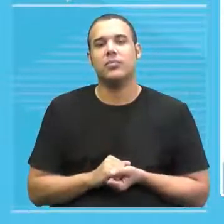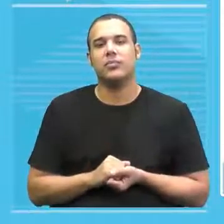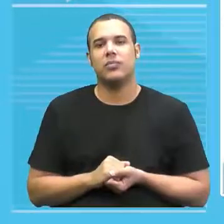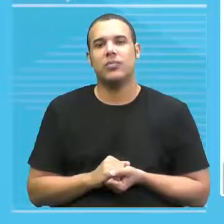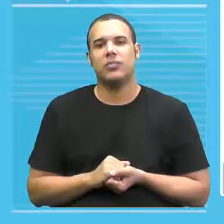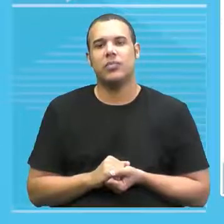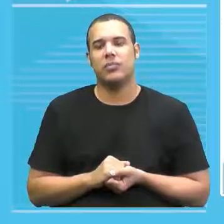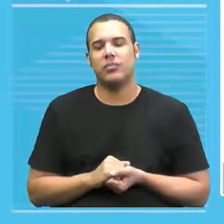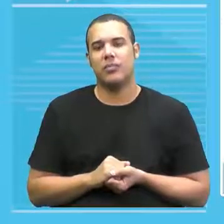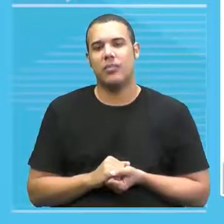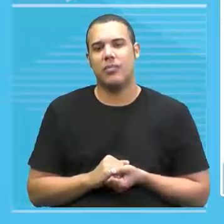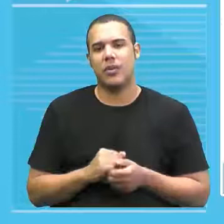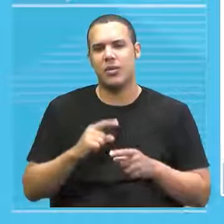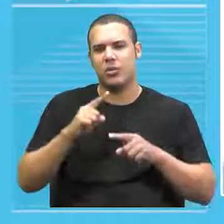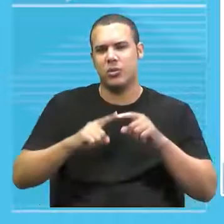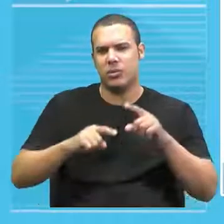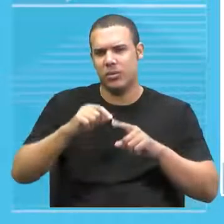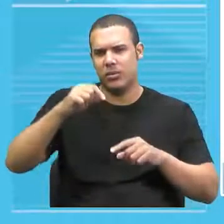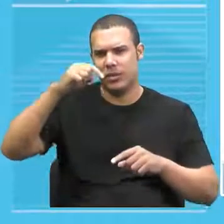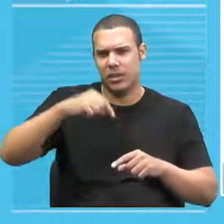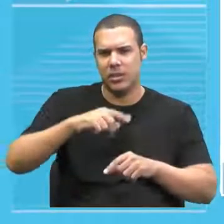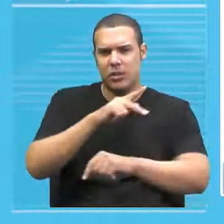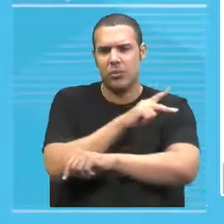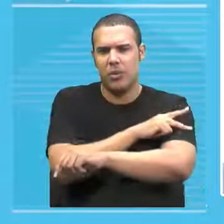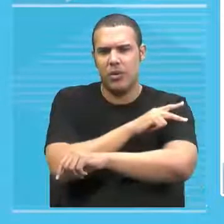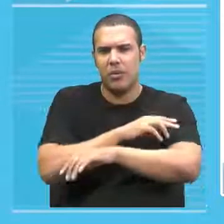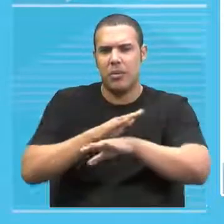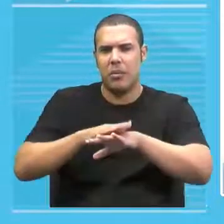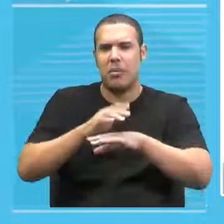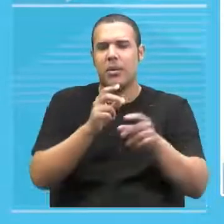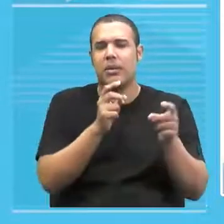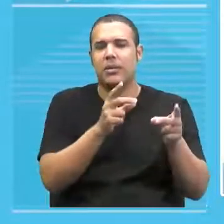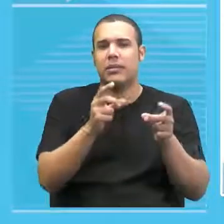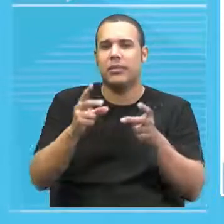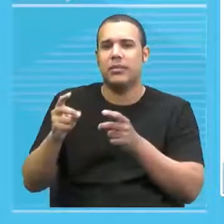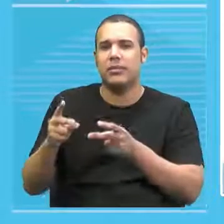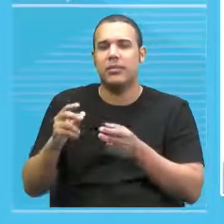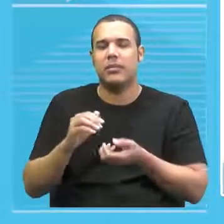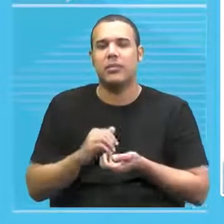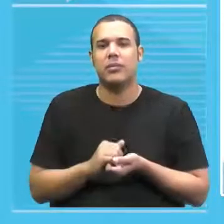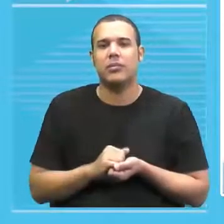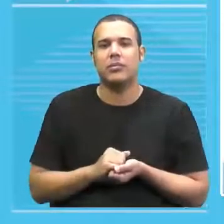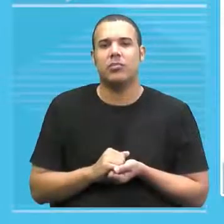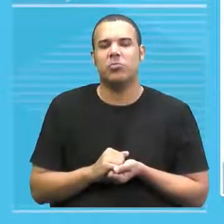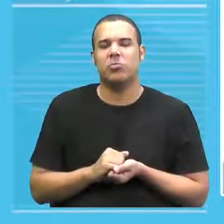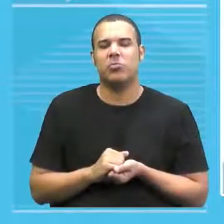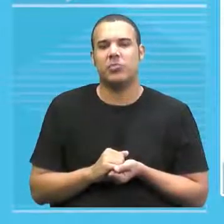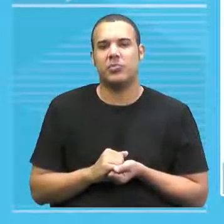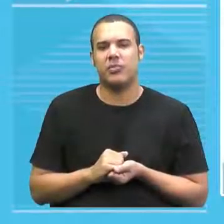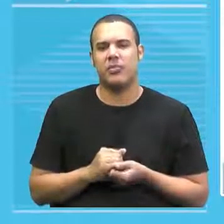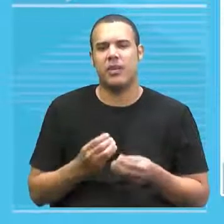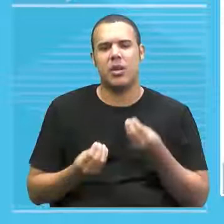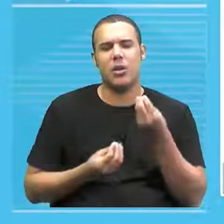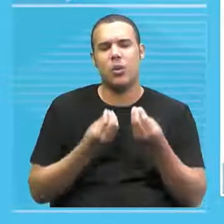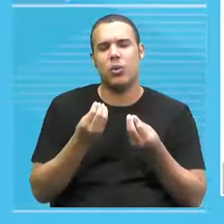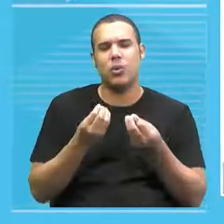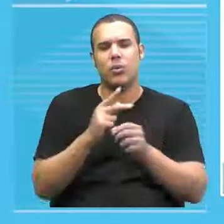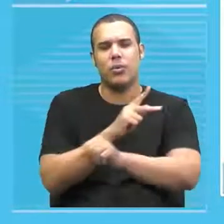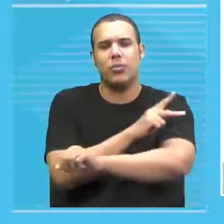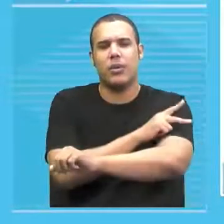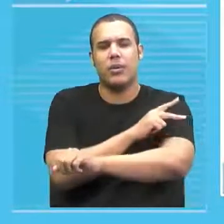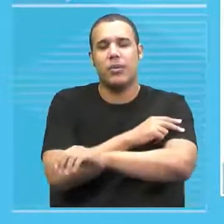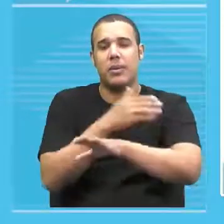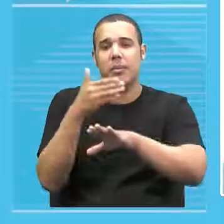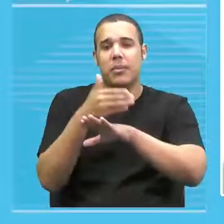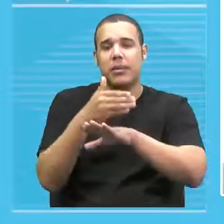cera os produtos que o Piauí mais exporta nos para o exterior é a forma como Piauí se insere na globalização